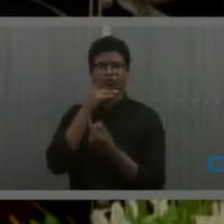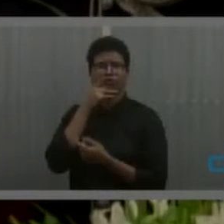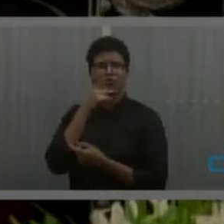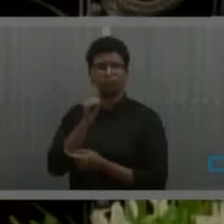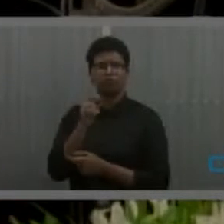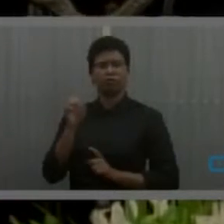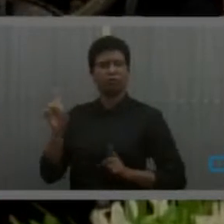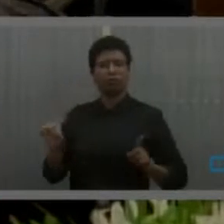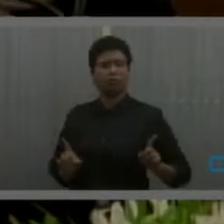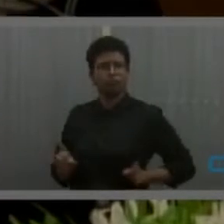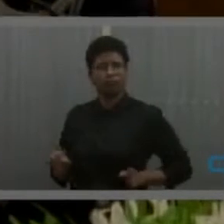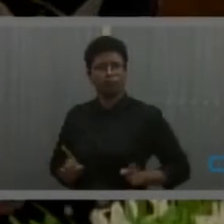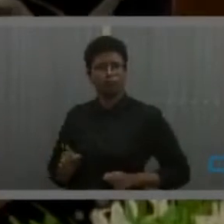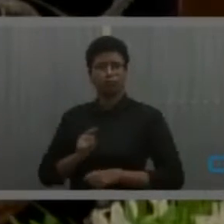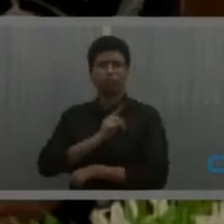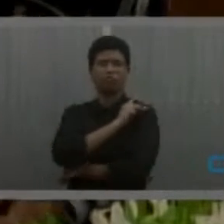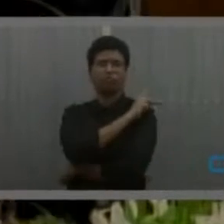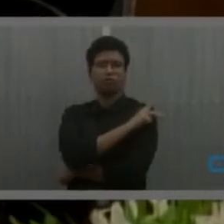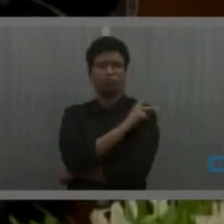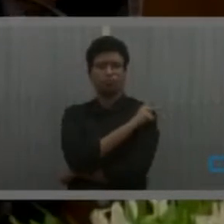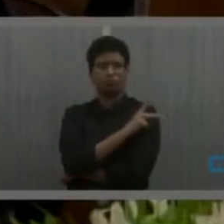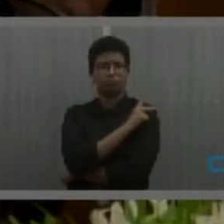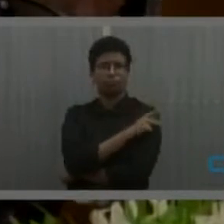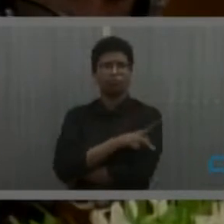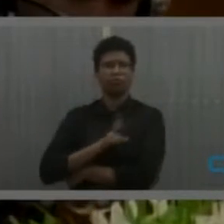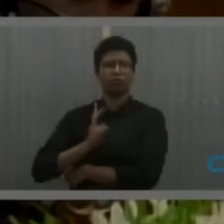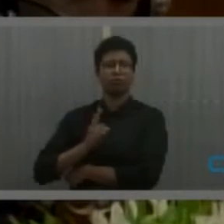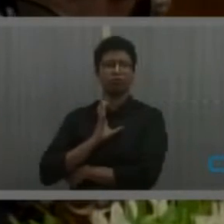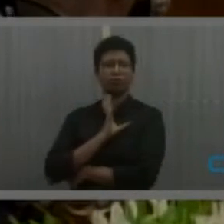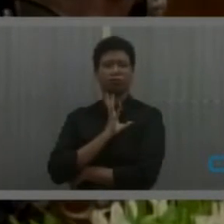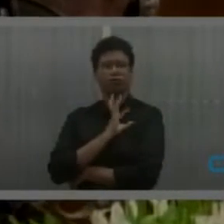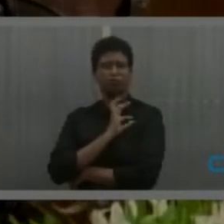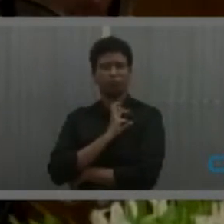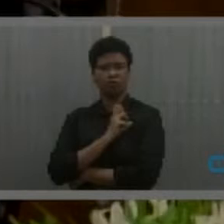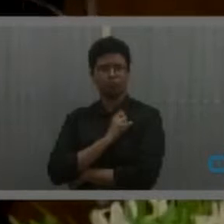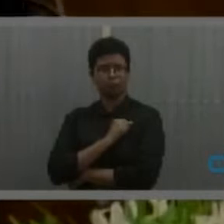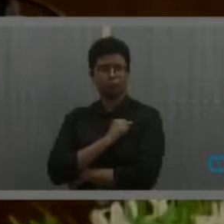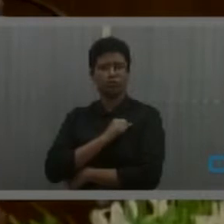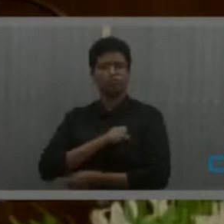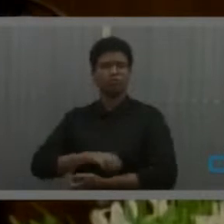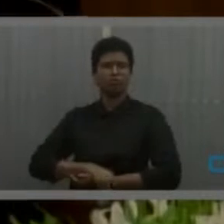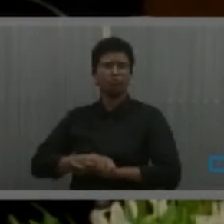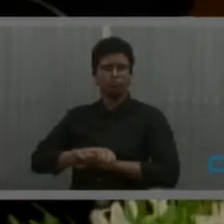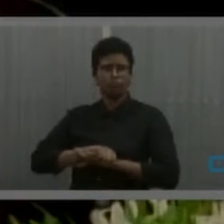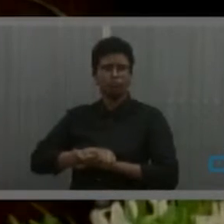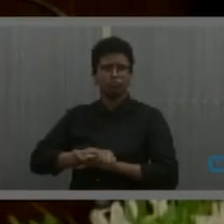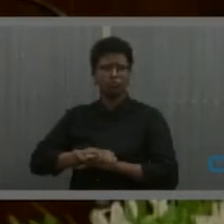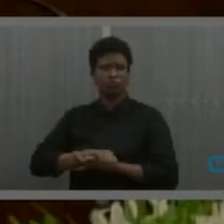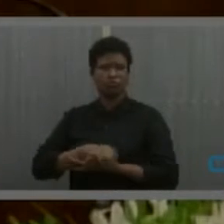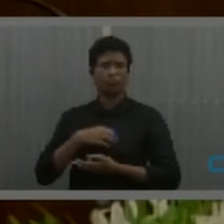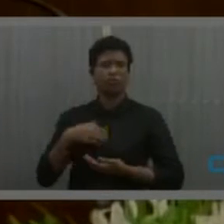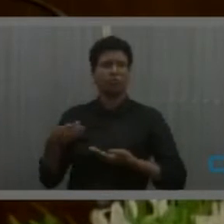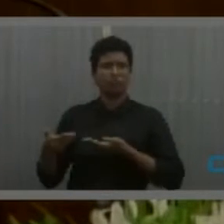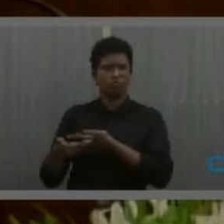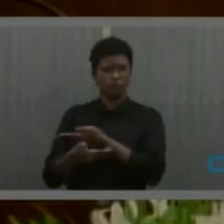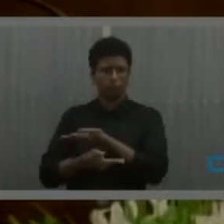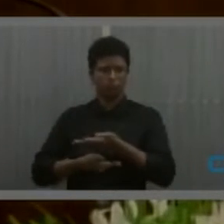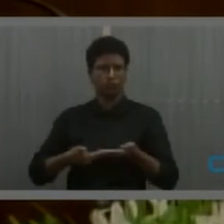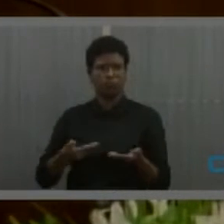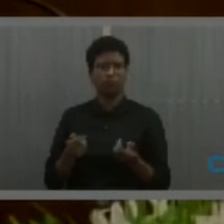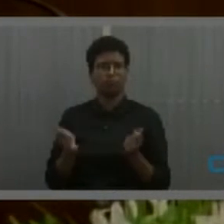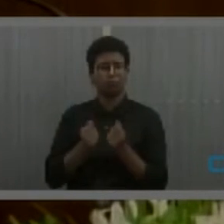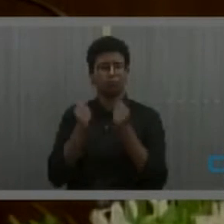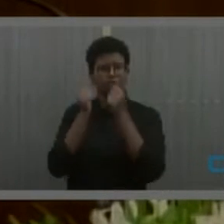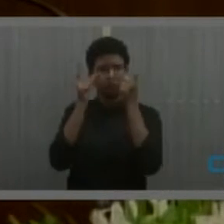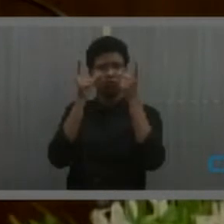e primas, piauenses, sempre tão amáveis, acolhedores e envolventes, e que